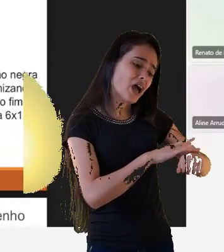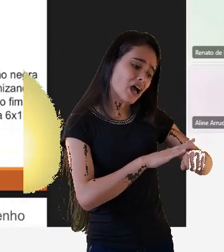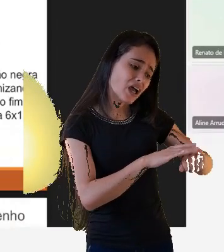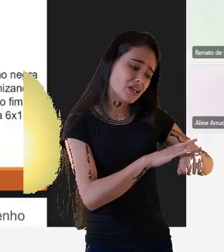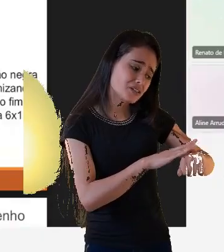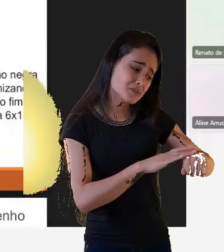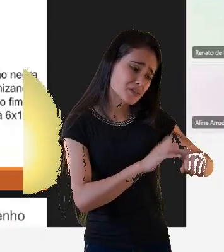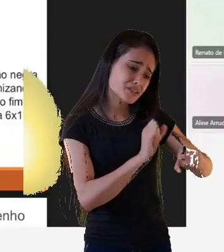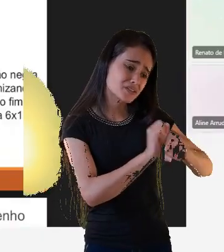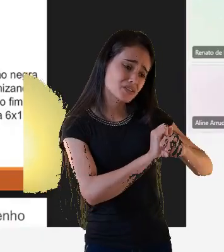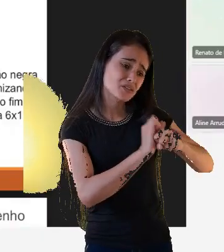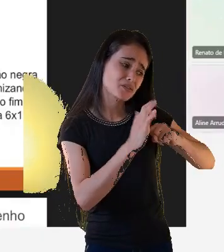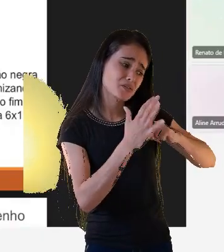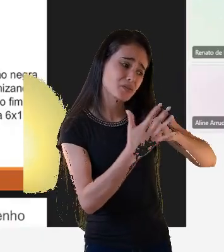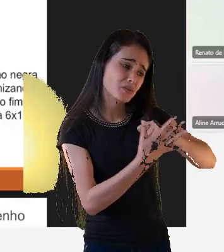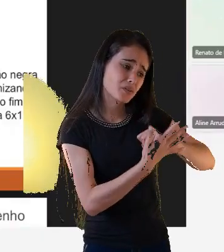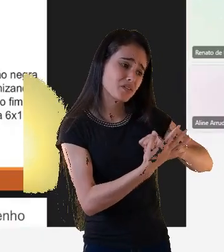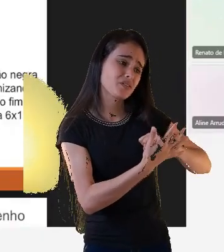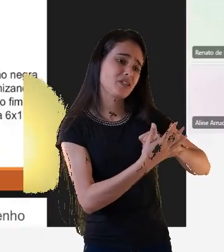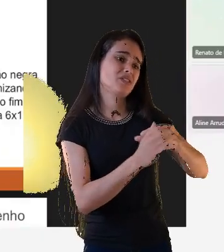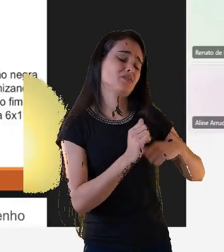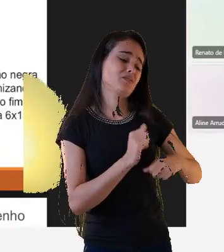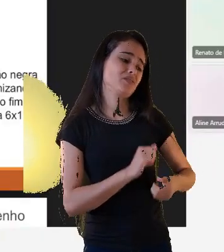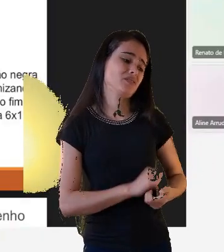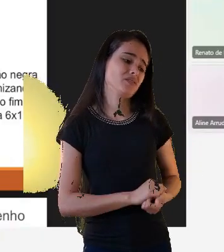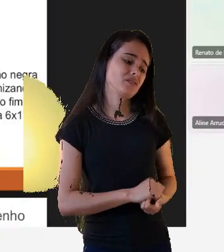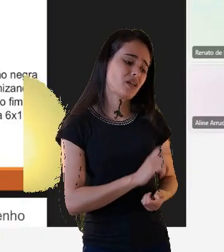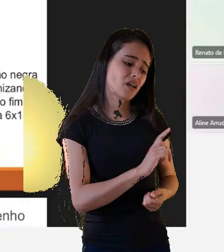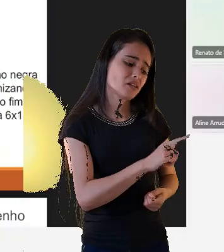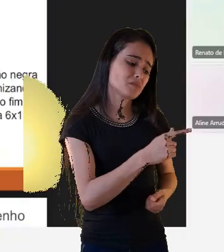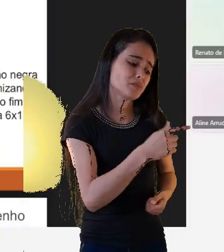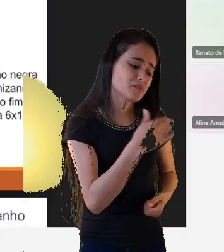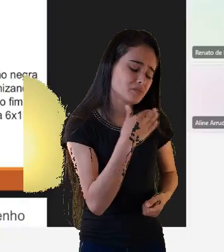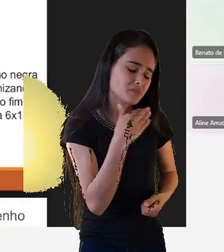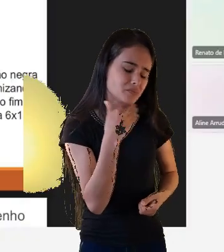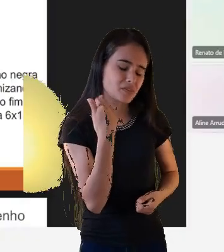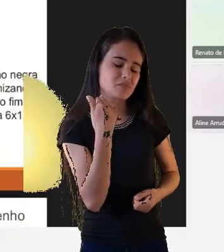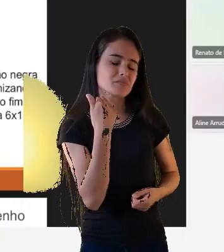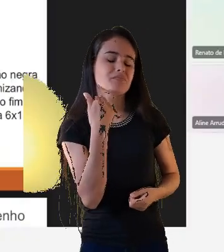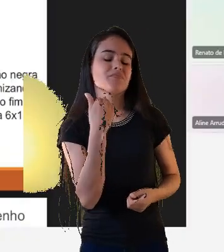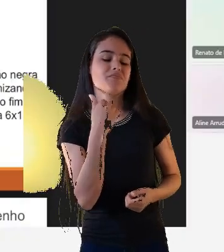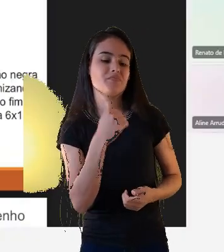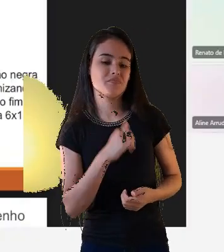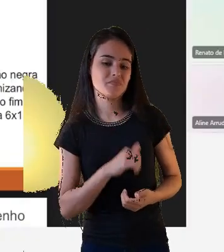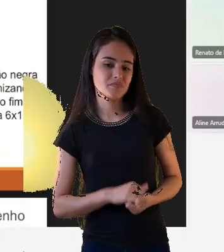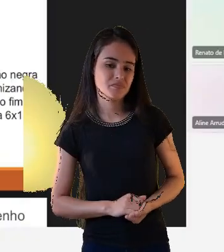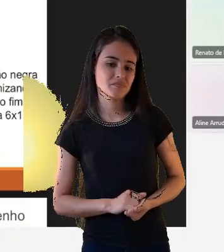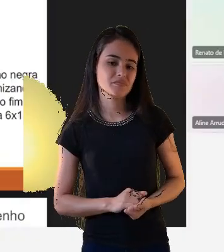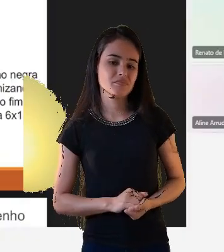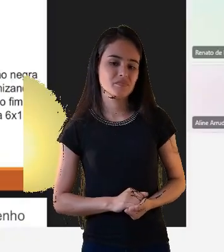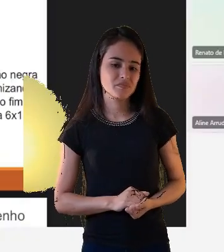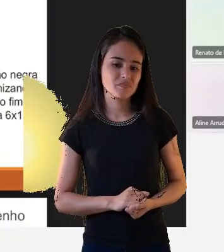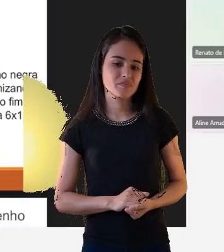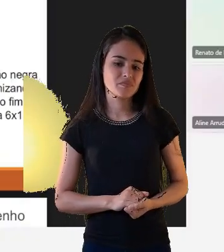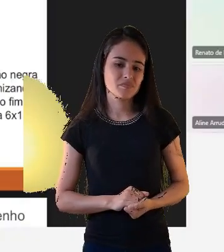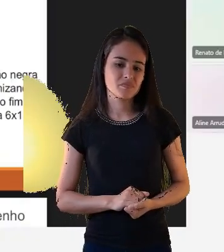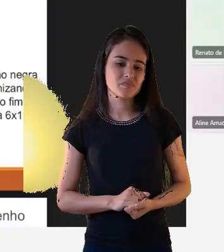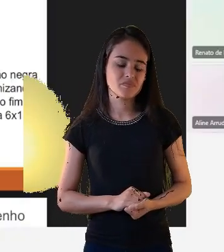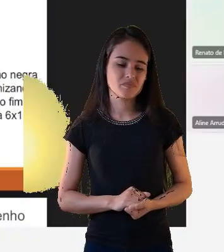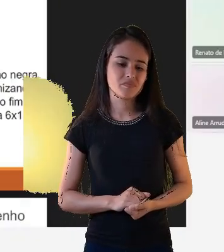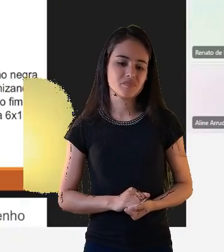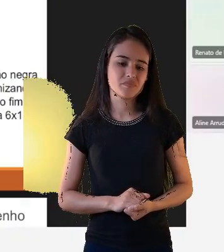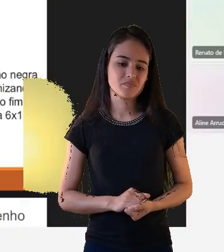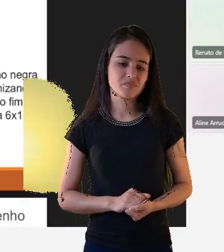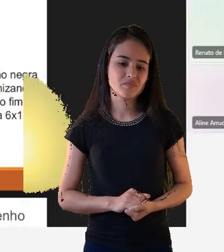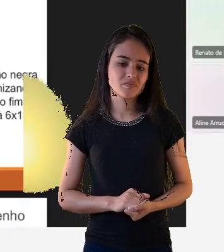E aí a gente vê aquilo que o Tiago Rogério fala no podcast, né? O quanto que a